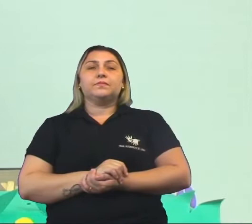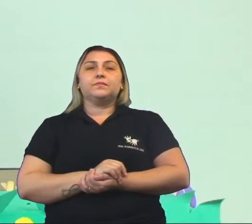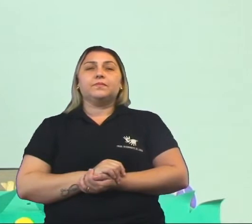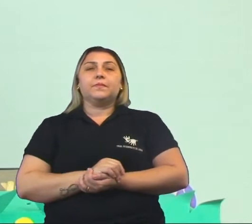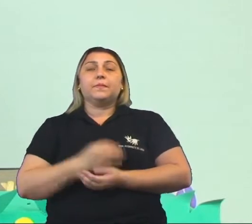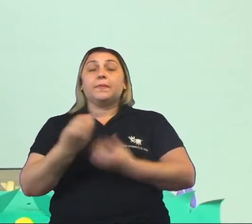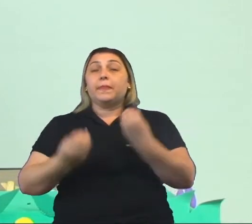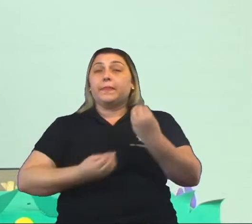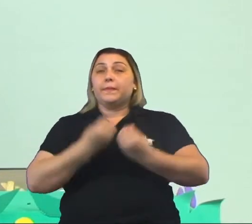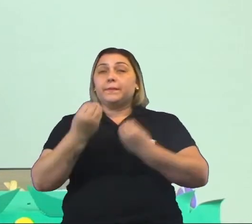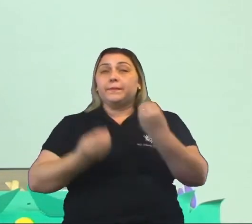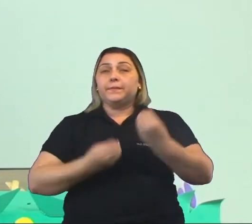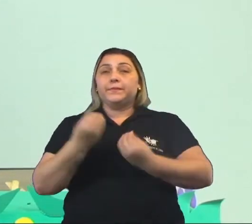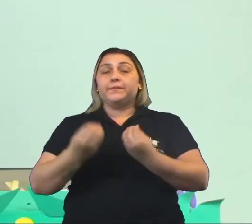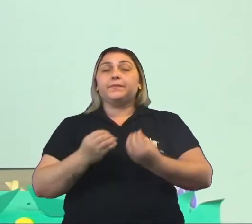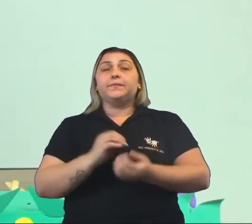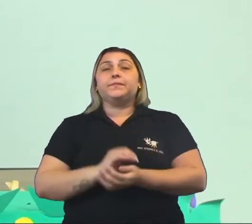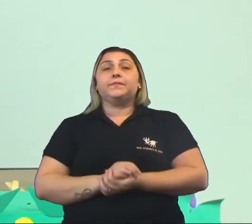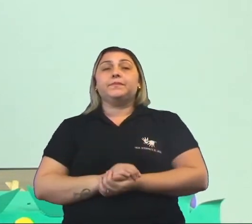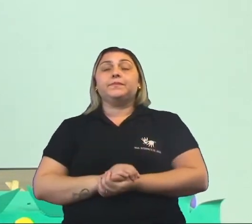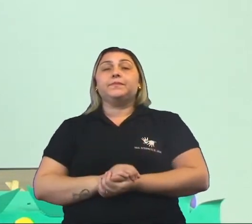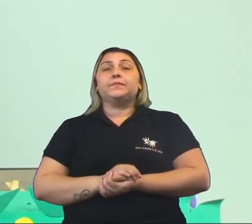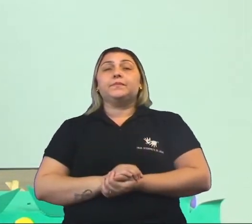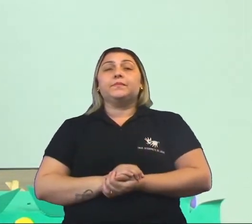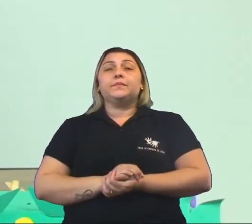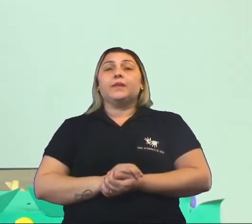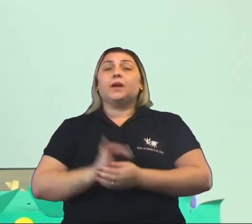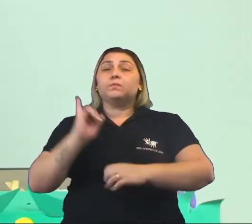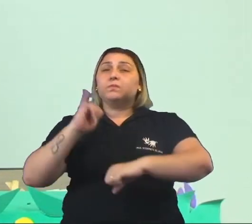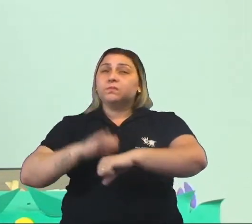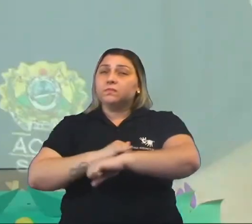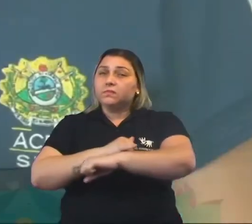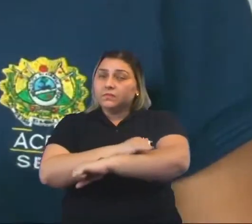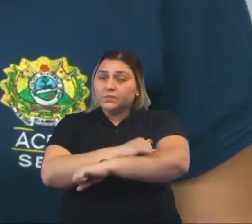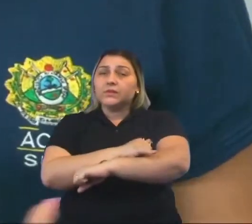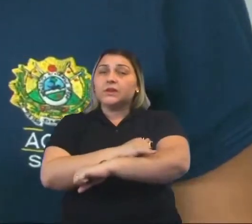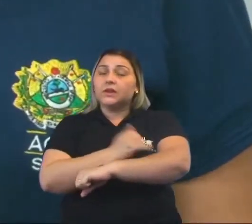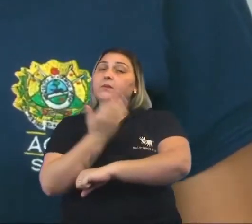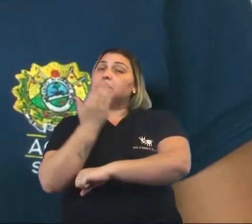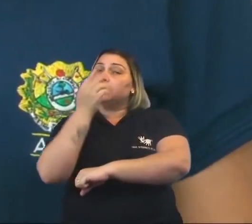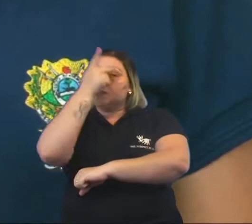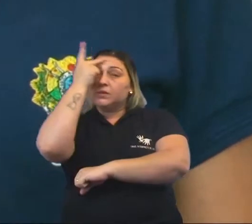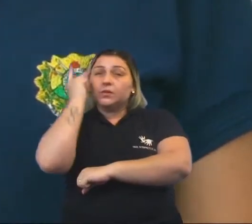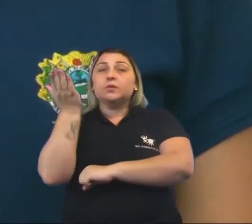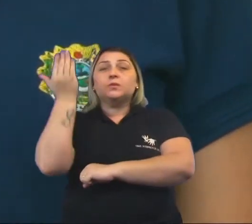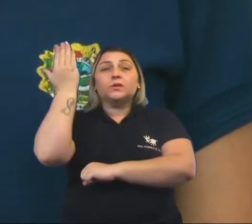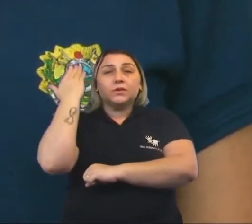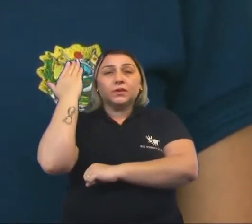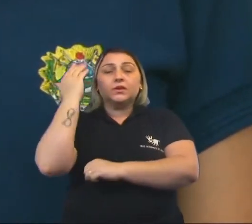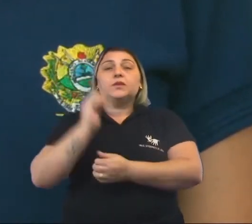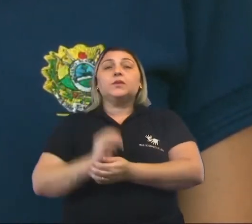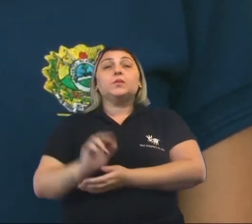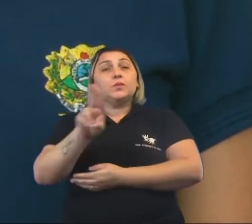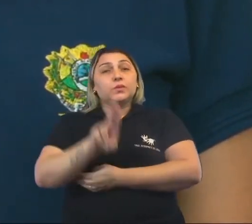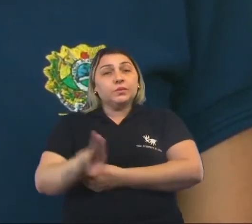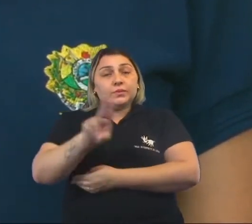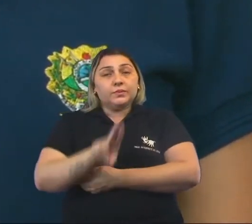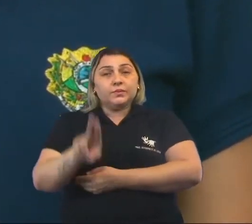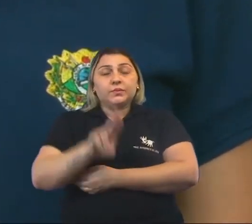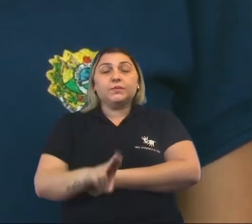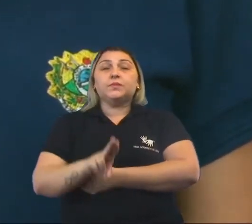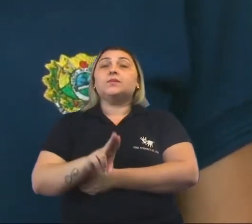como era a gordura, como era que as pessoas do passado